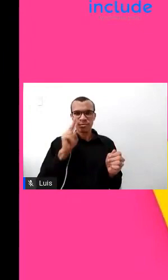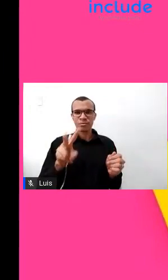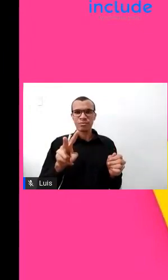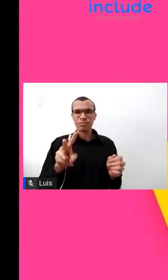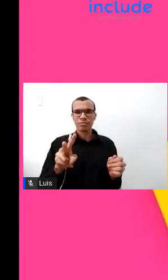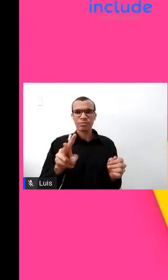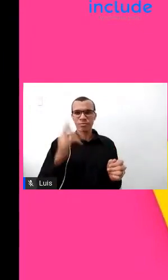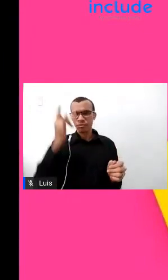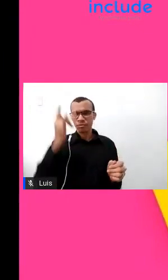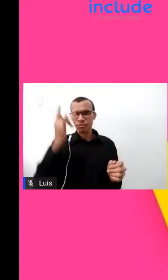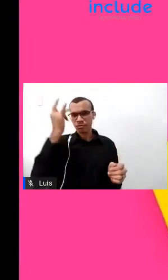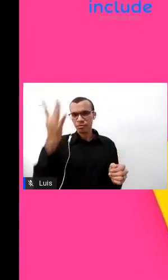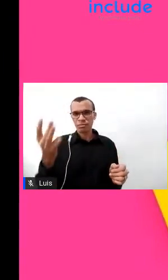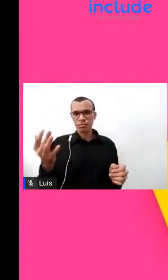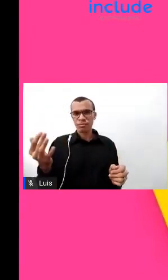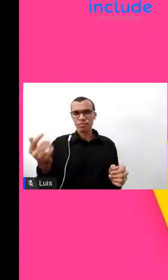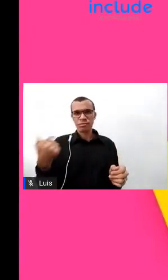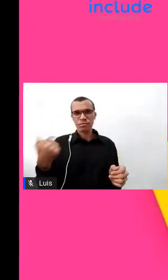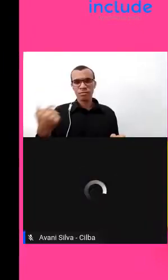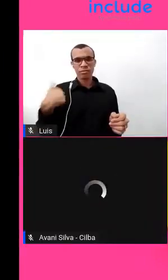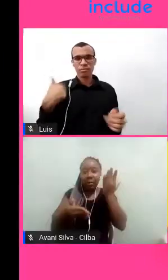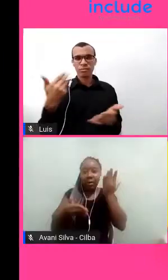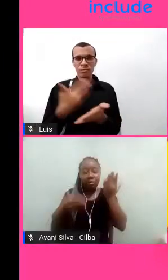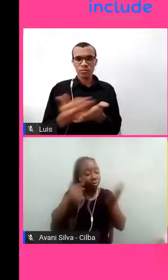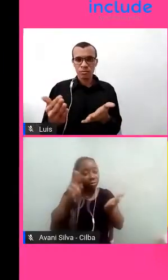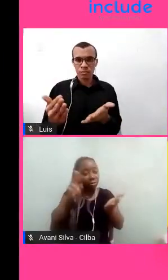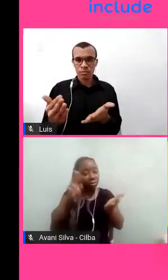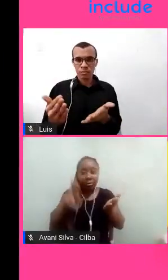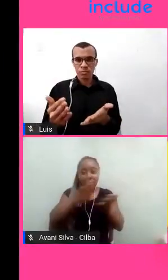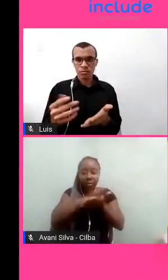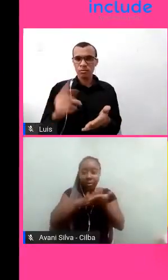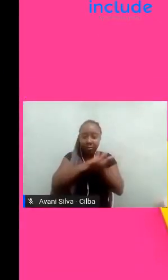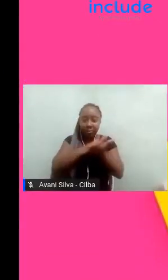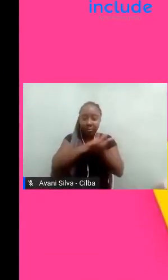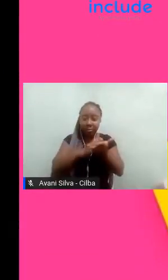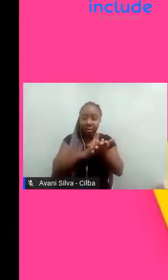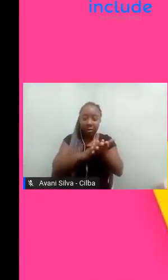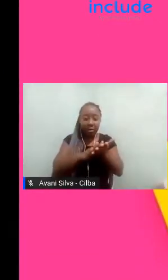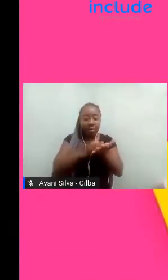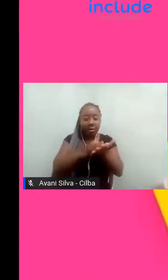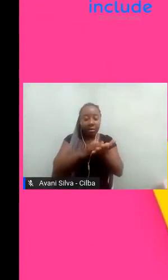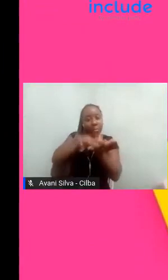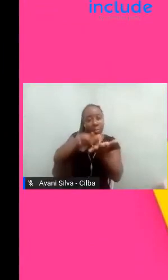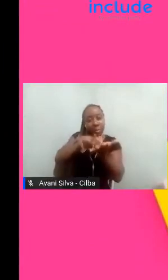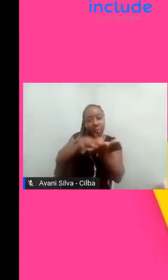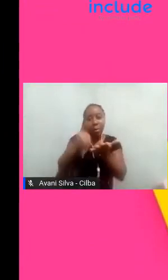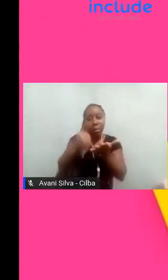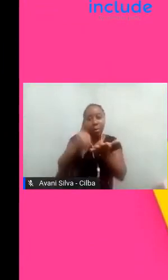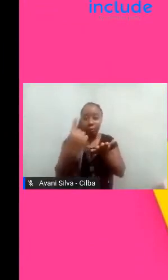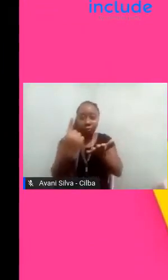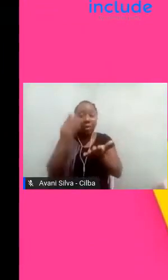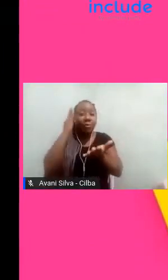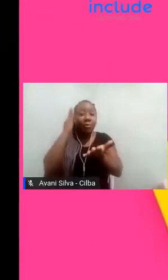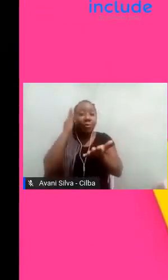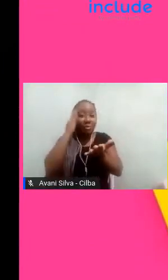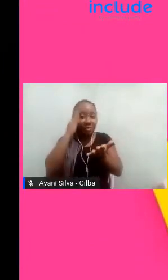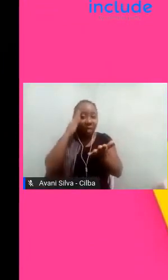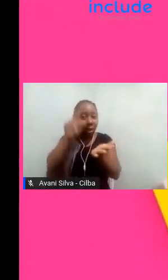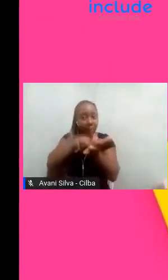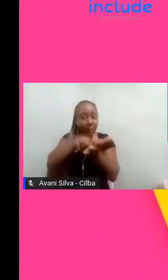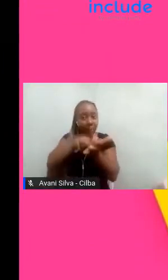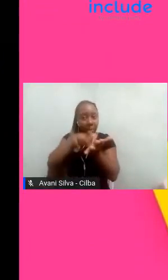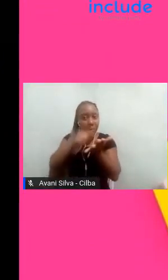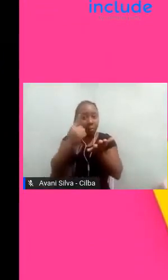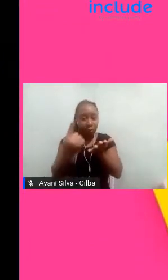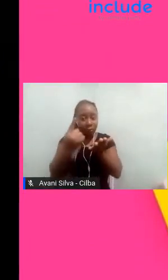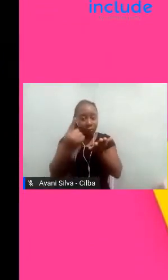eu não perdi o objeto continua na página 1. Eu sei qual é a página que eu vou usar. Ó, só